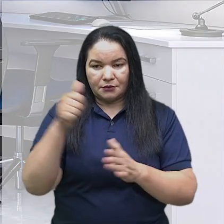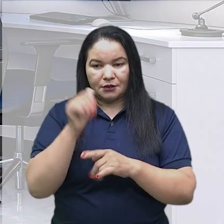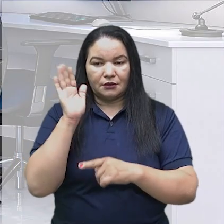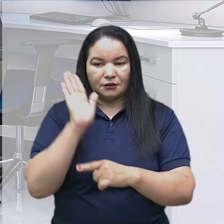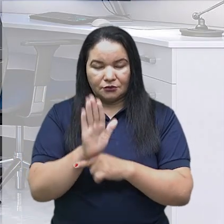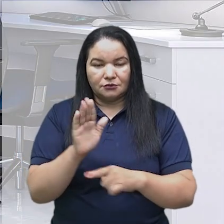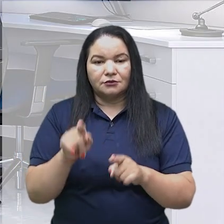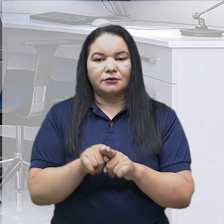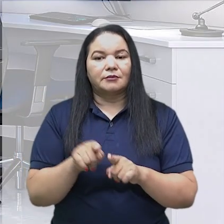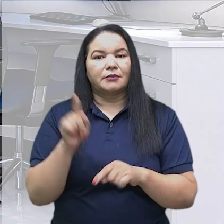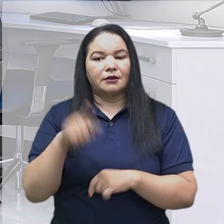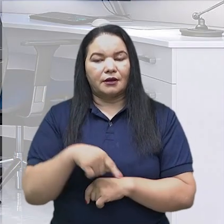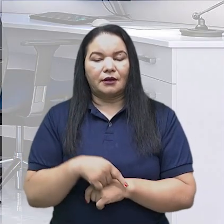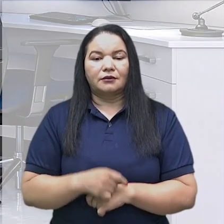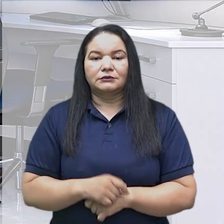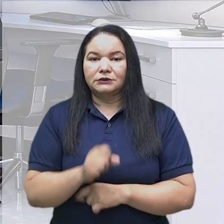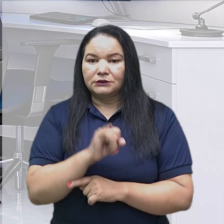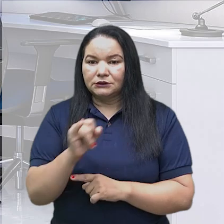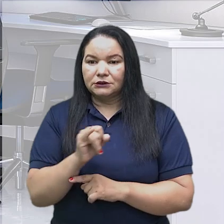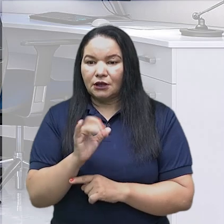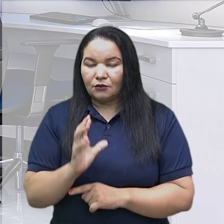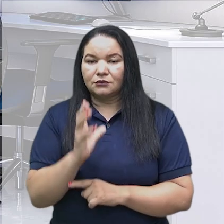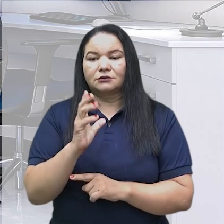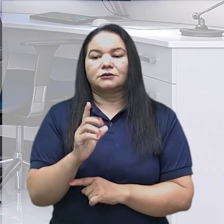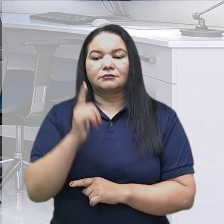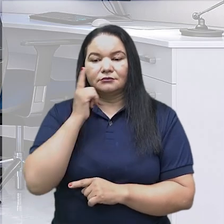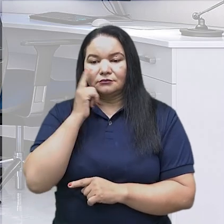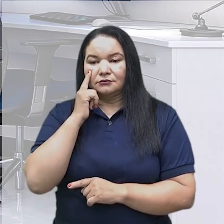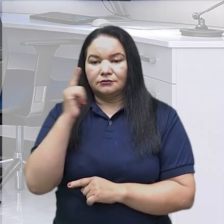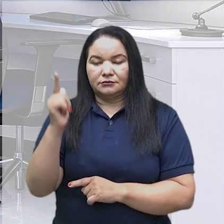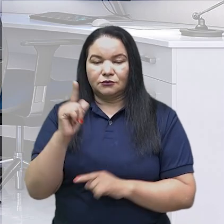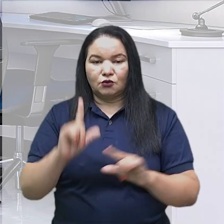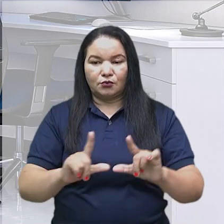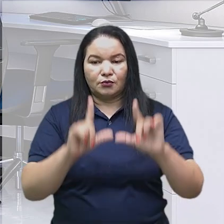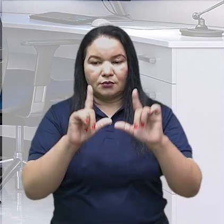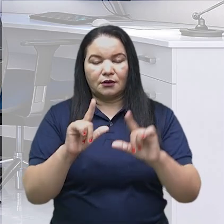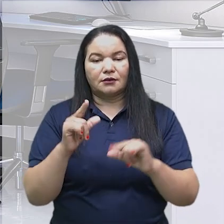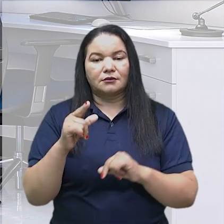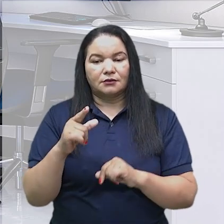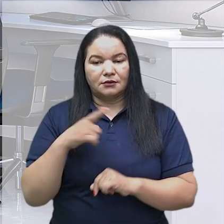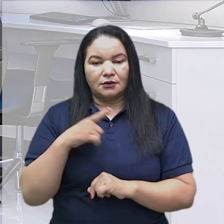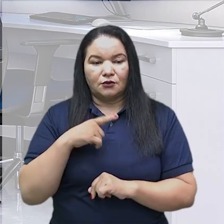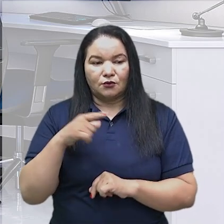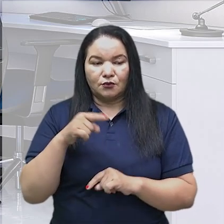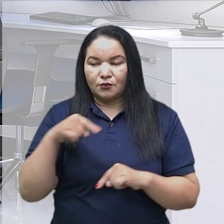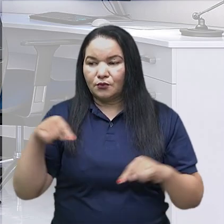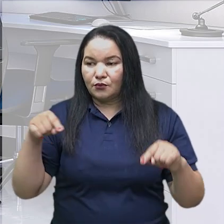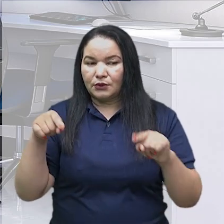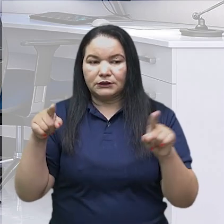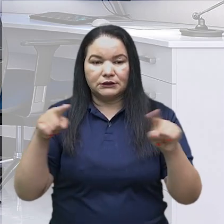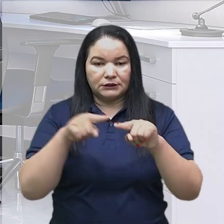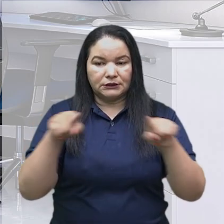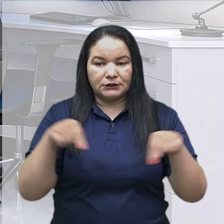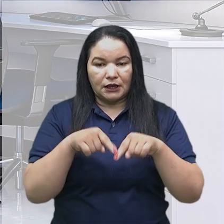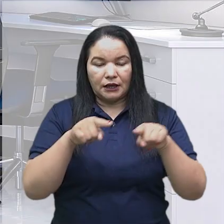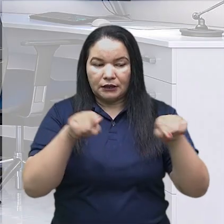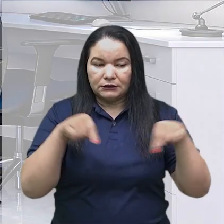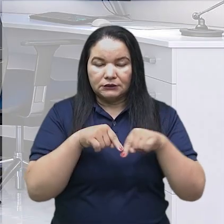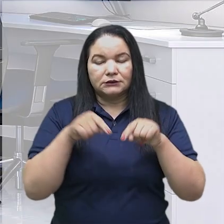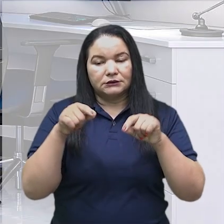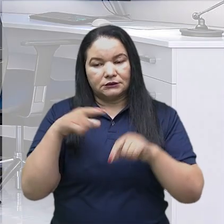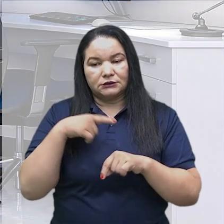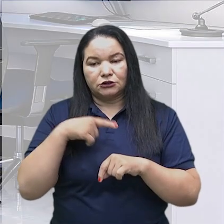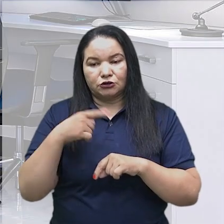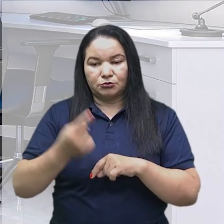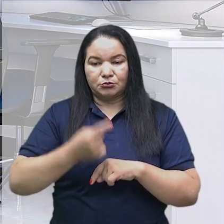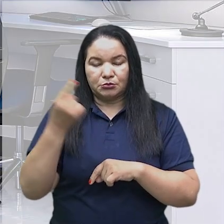ali, né? Se aparece essa plaquinha, a gente já sabe que provavelmente ali nas redondezas ou por ali por perto, esse kit de primeiros socorros